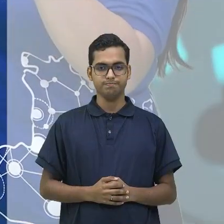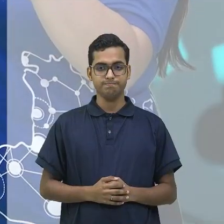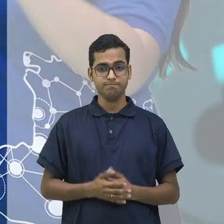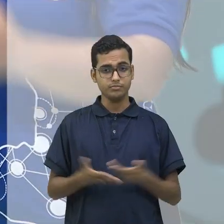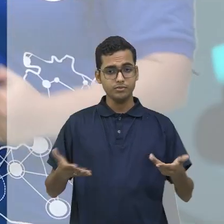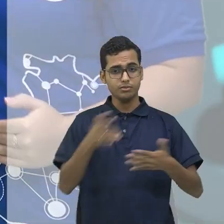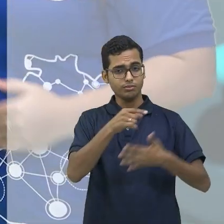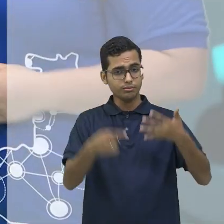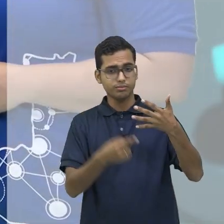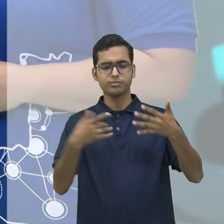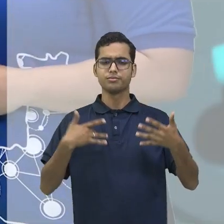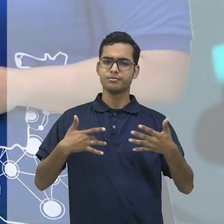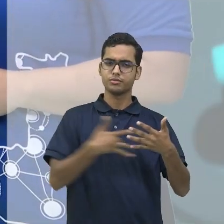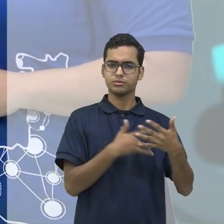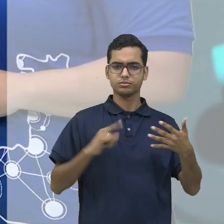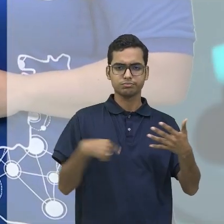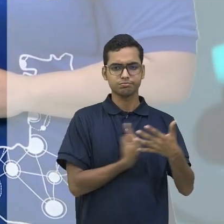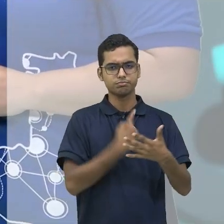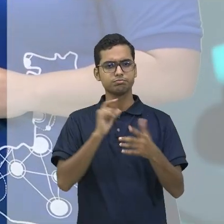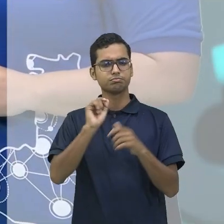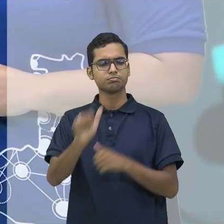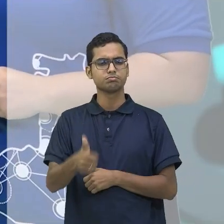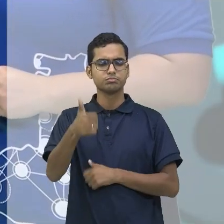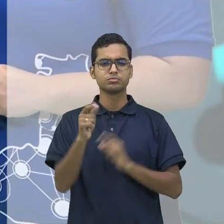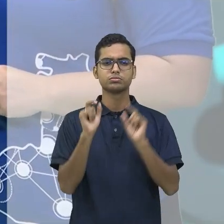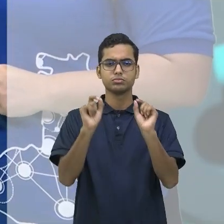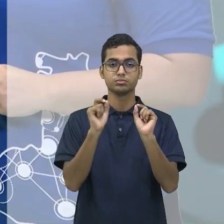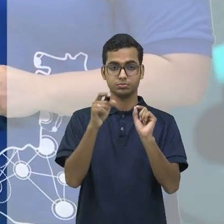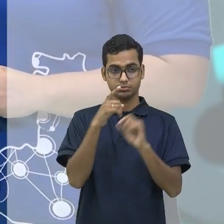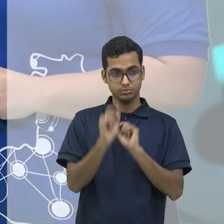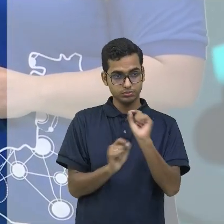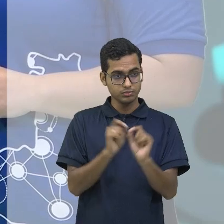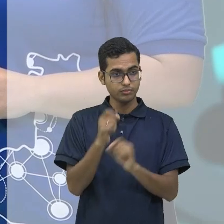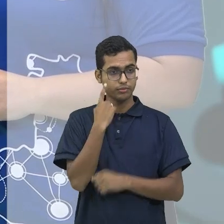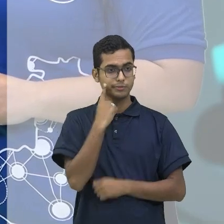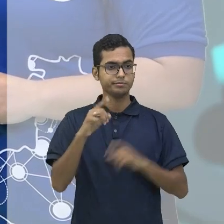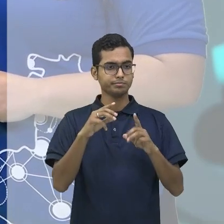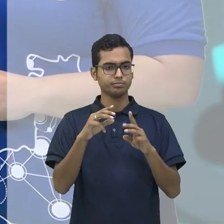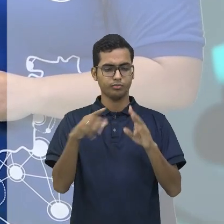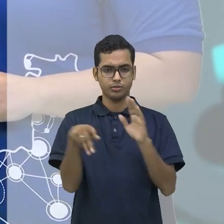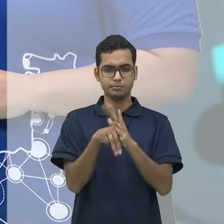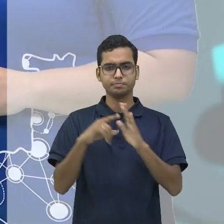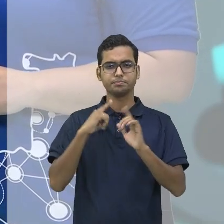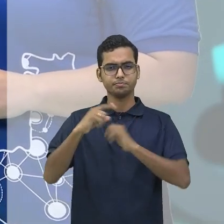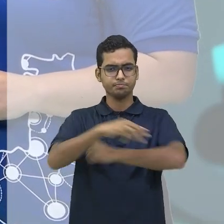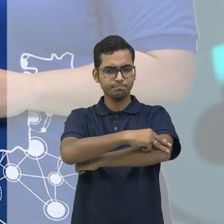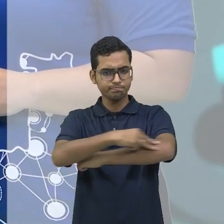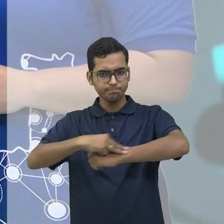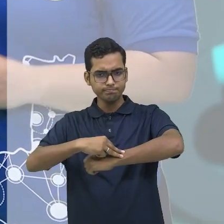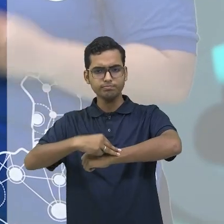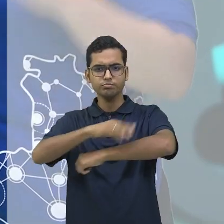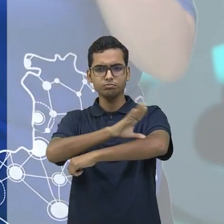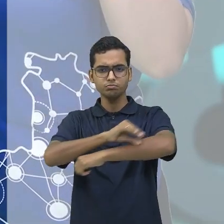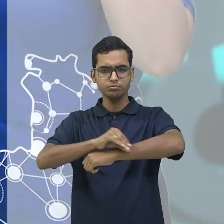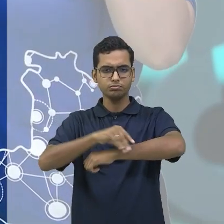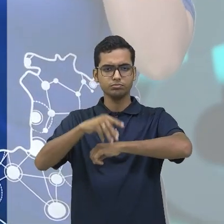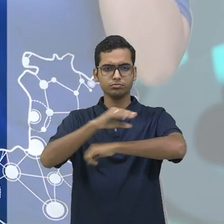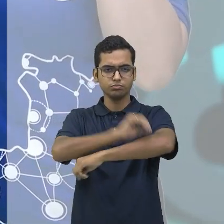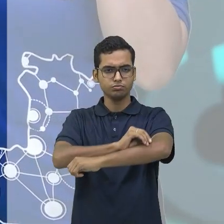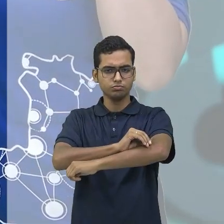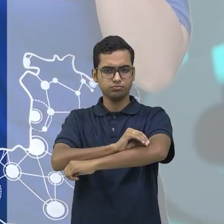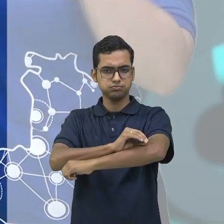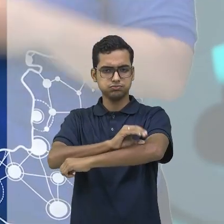só, em primeiro lugar, nós temos aí o aumento da massa muscular. Então, você já sabe, se você quer